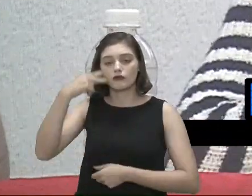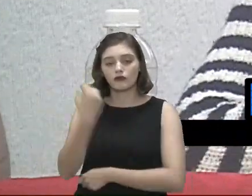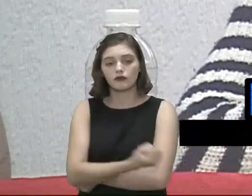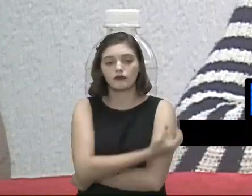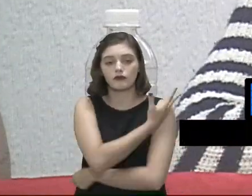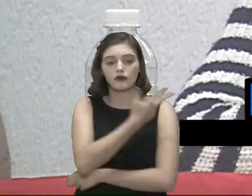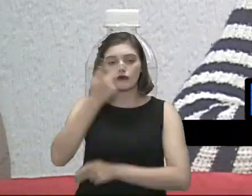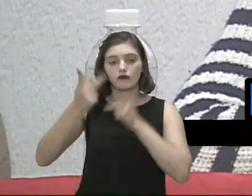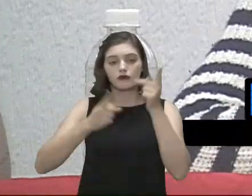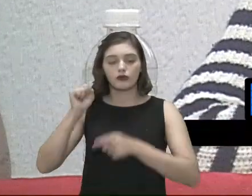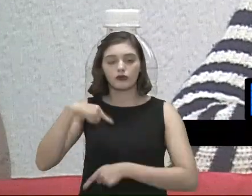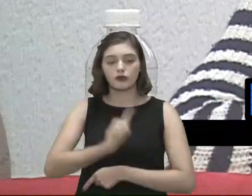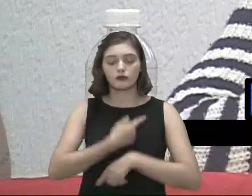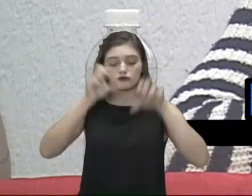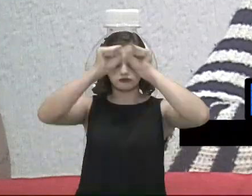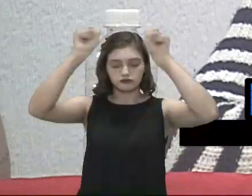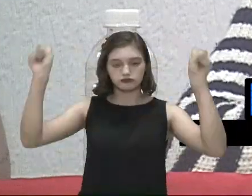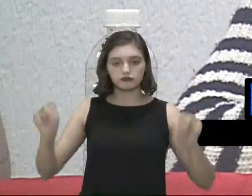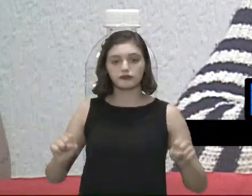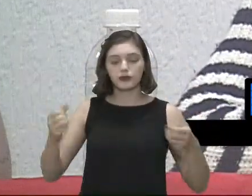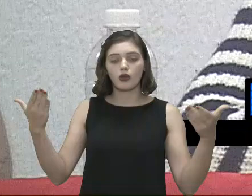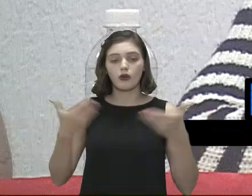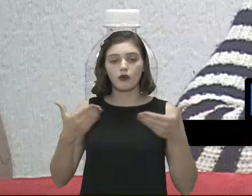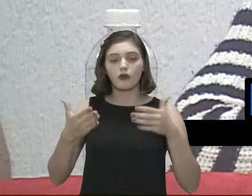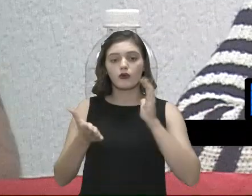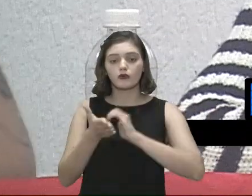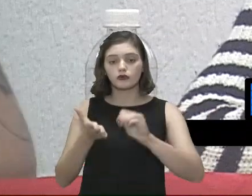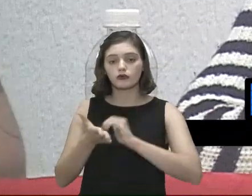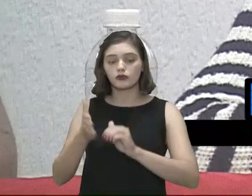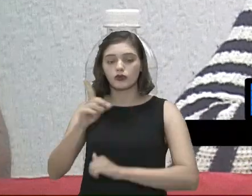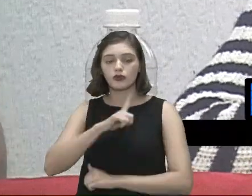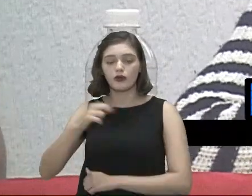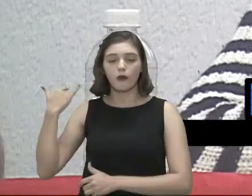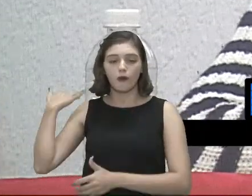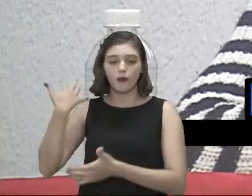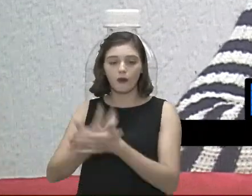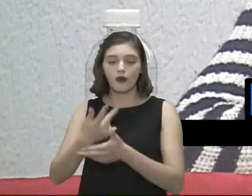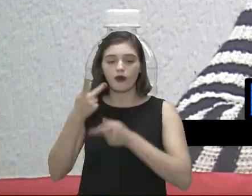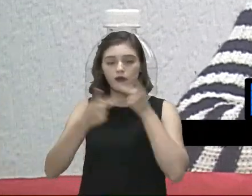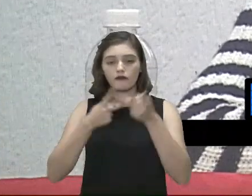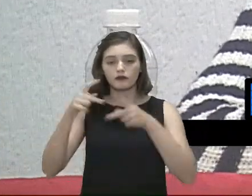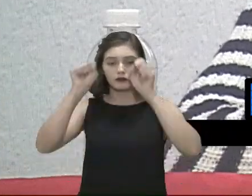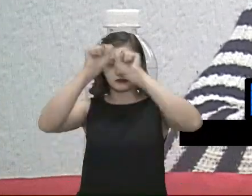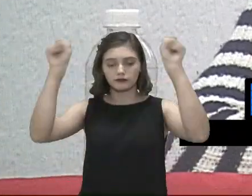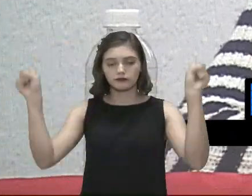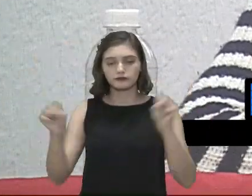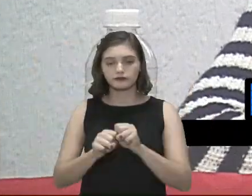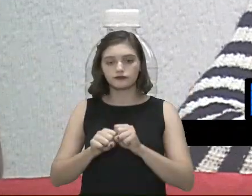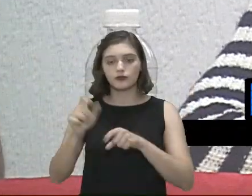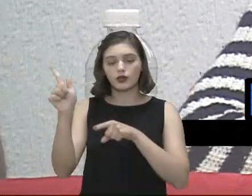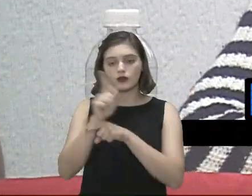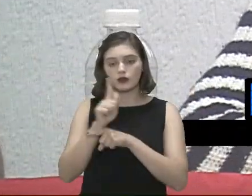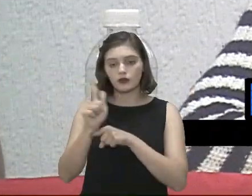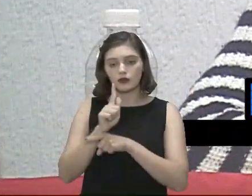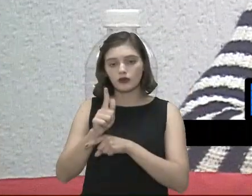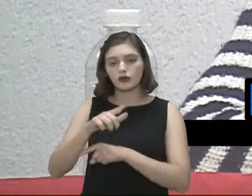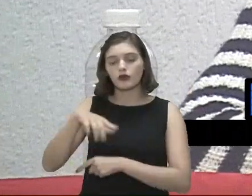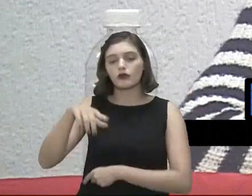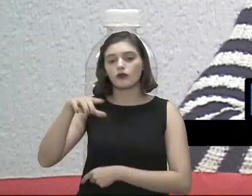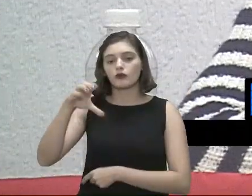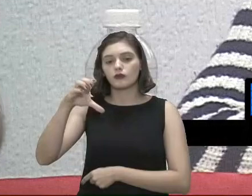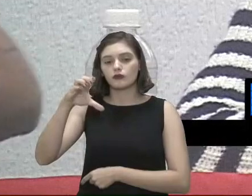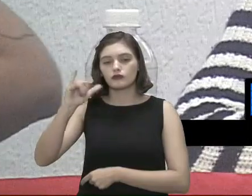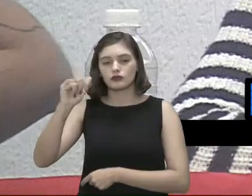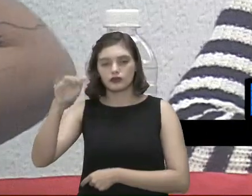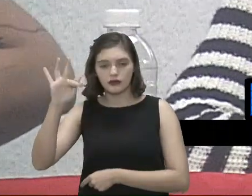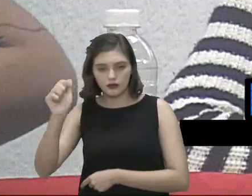foi a questão do nosso sistema. Hoje a secretaria já tem algum tempo, a gente trabalha com o sistema de gestão, que é o SIGAS.